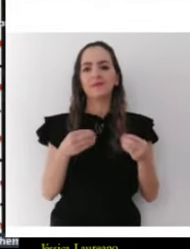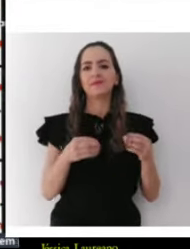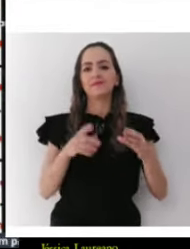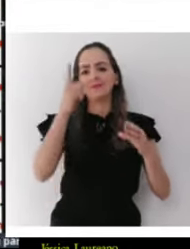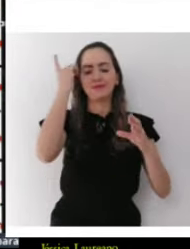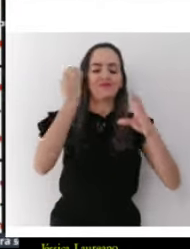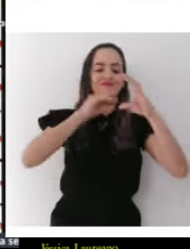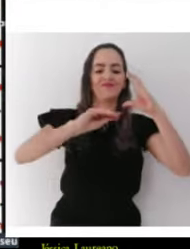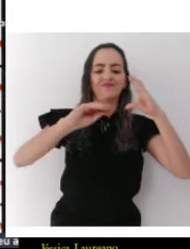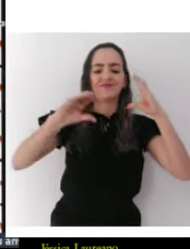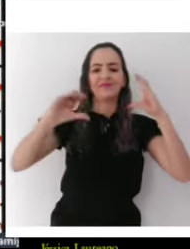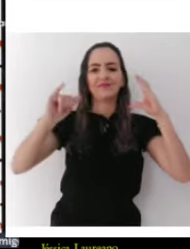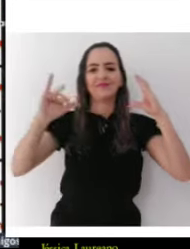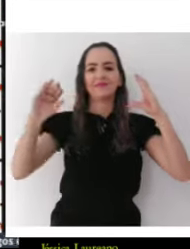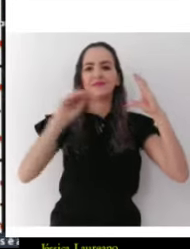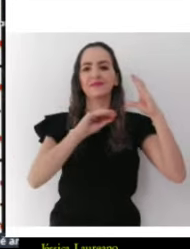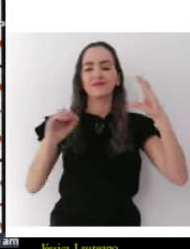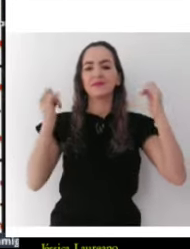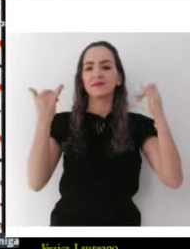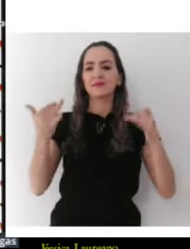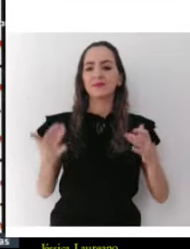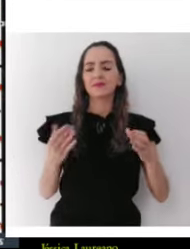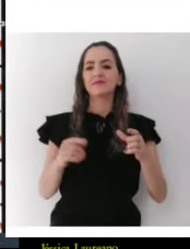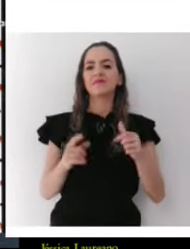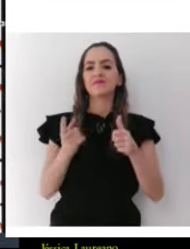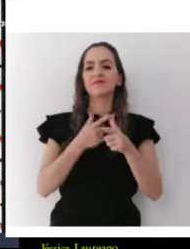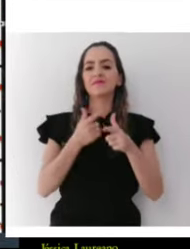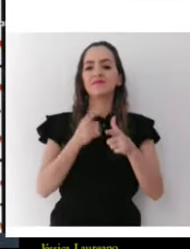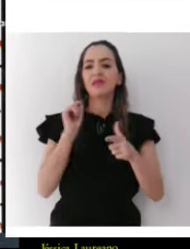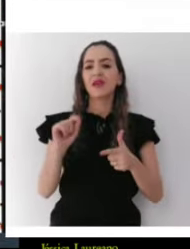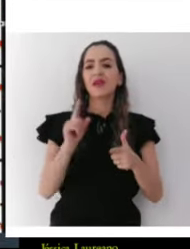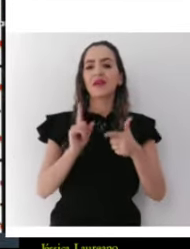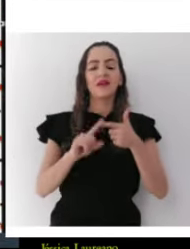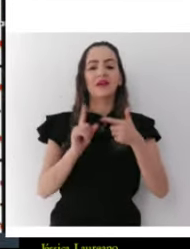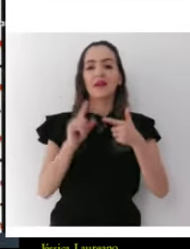noção relacionada à divisão é a cotação. Muito bem, Caio.